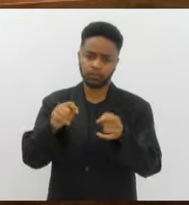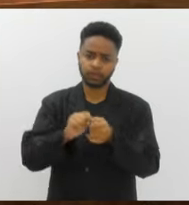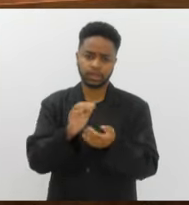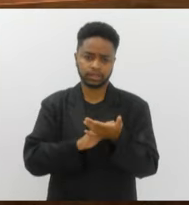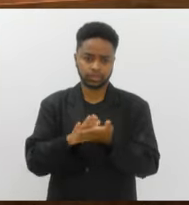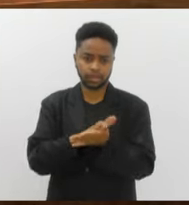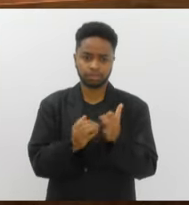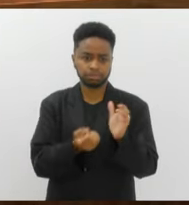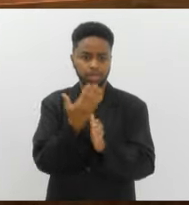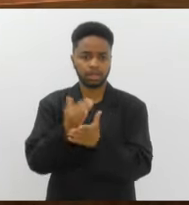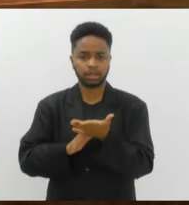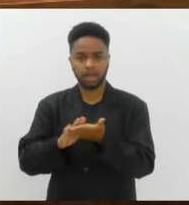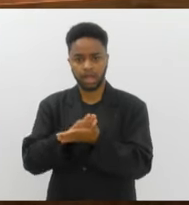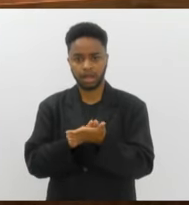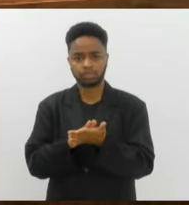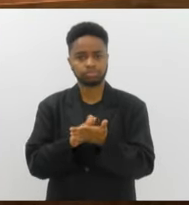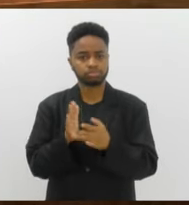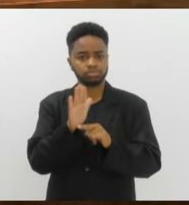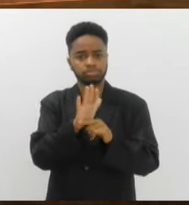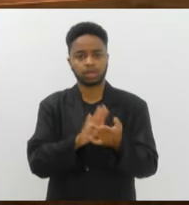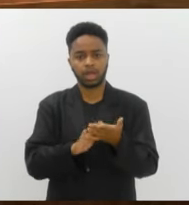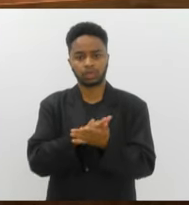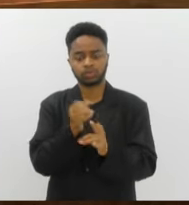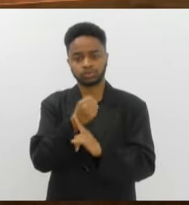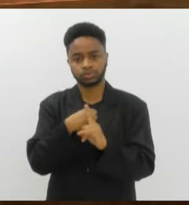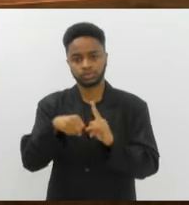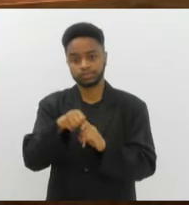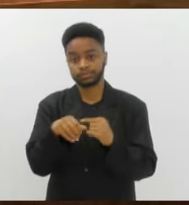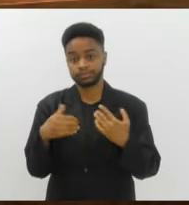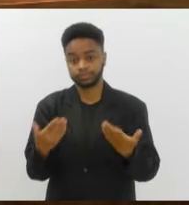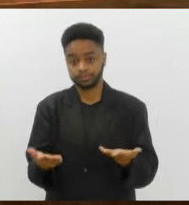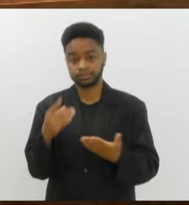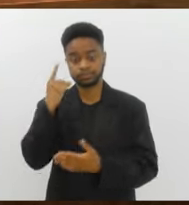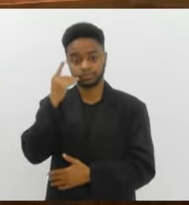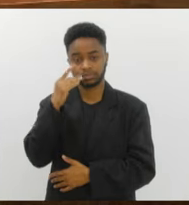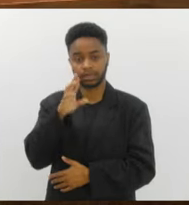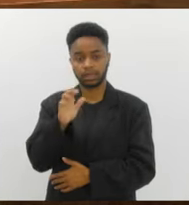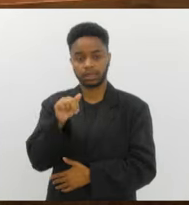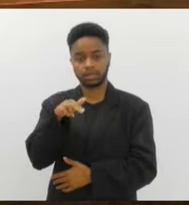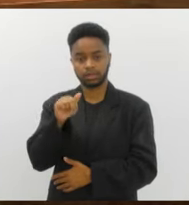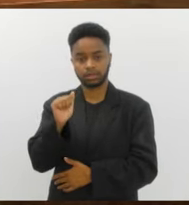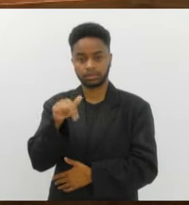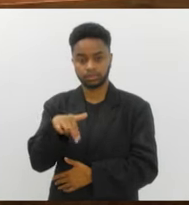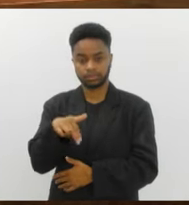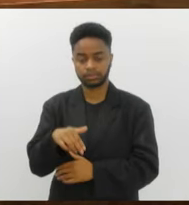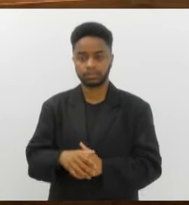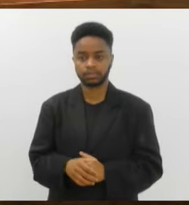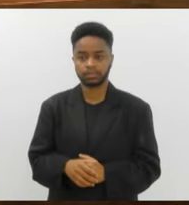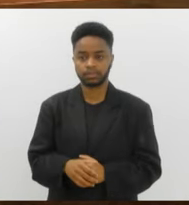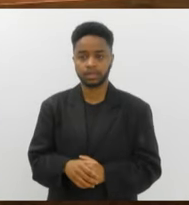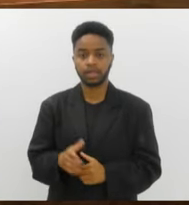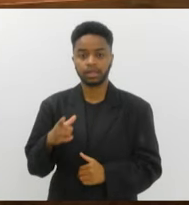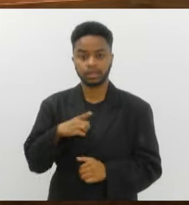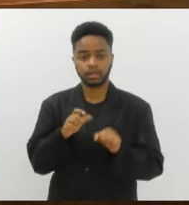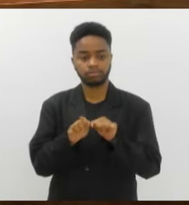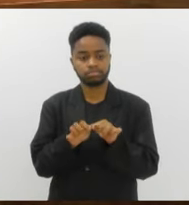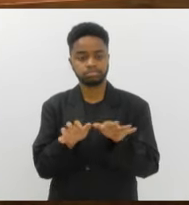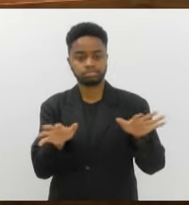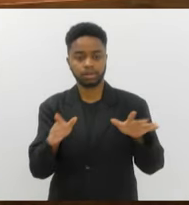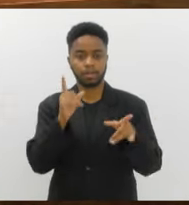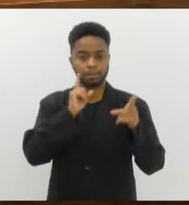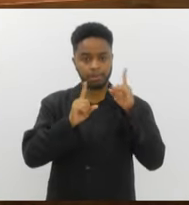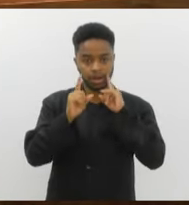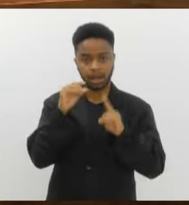que não produzem nada para a sociedade. Então, deputado Renan Jordi, esses tentáculos estão em Maricá,